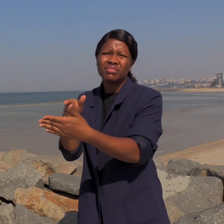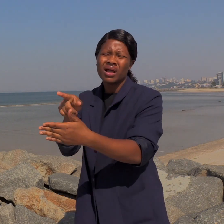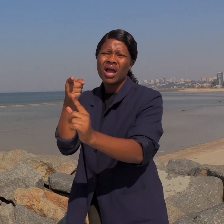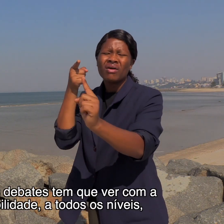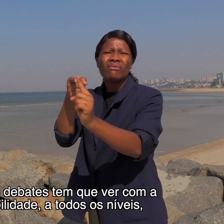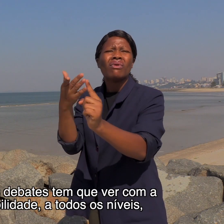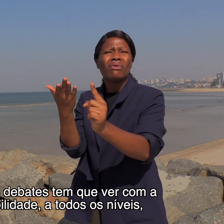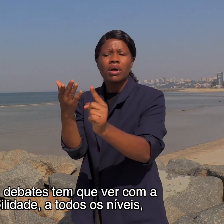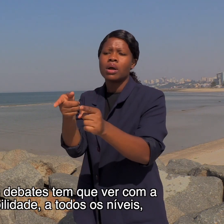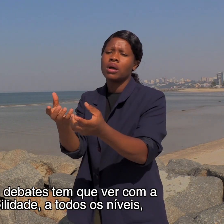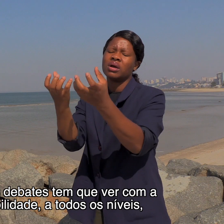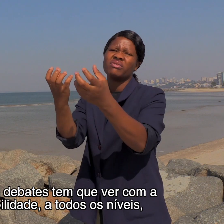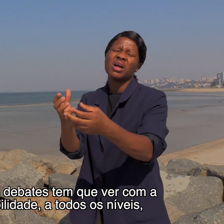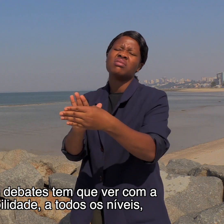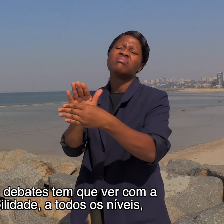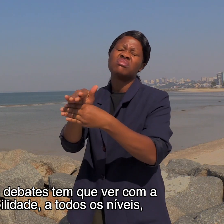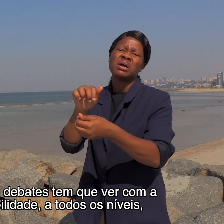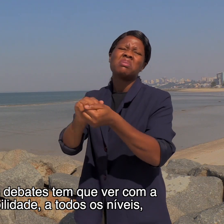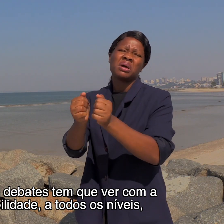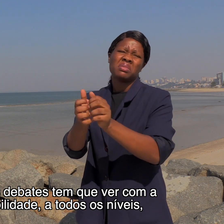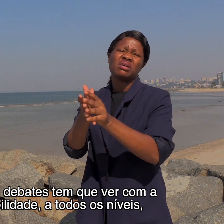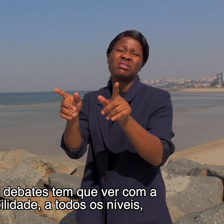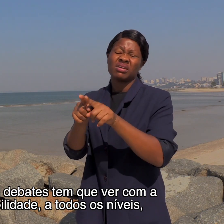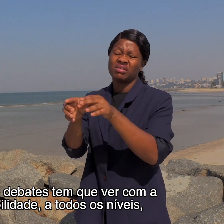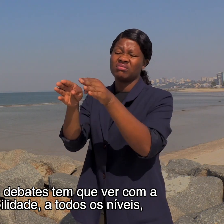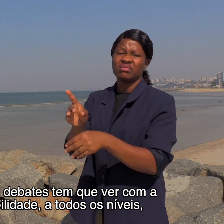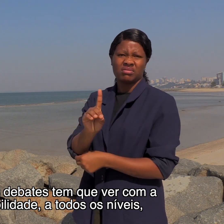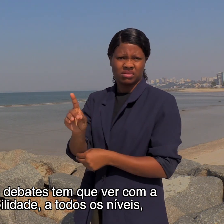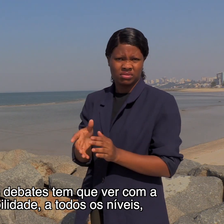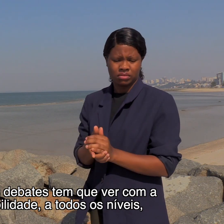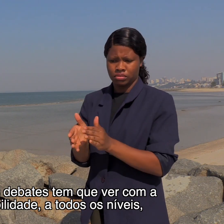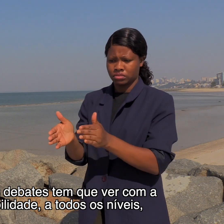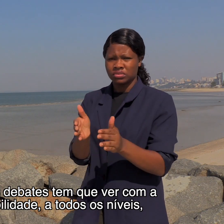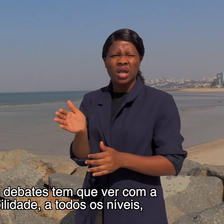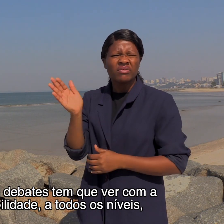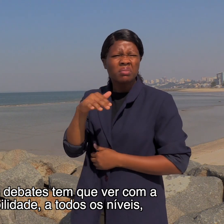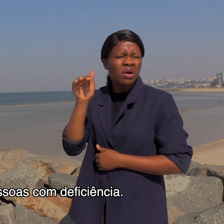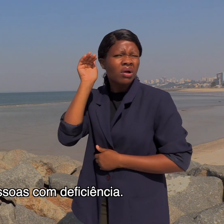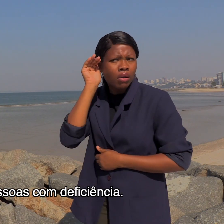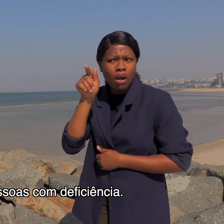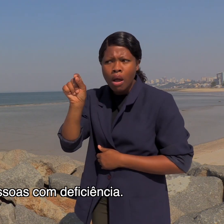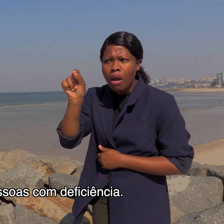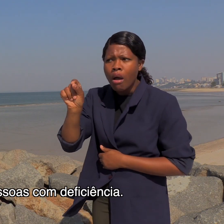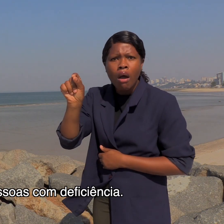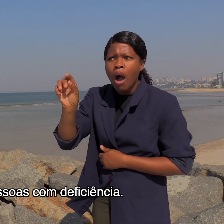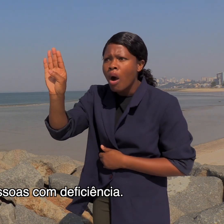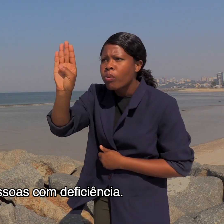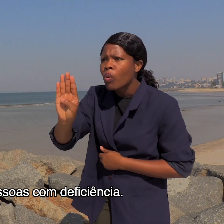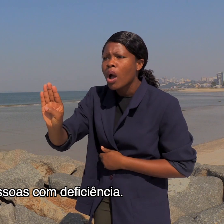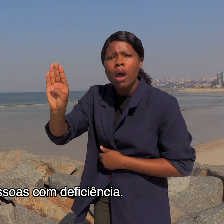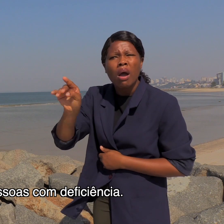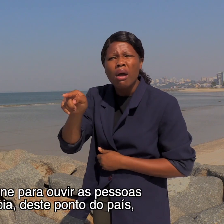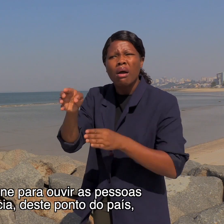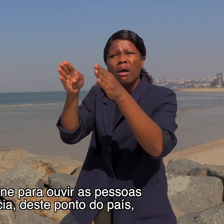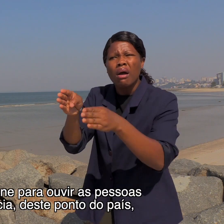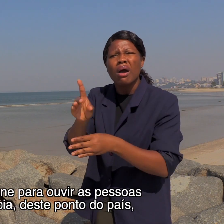debates. Um dos principais debates tem que ver com a falta de acessibilidade a todos os níveis para as pessoas com